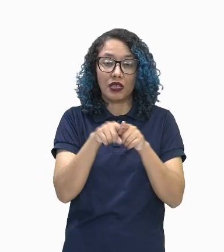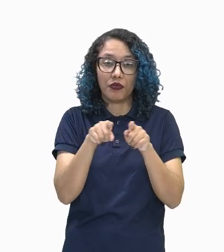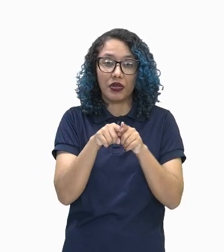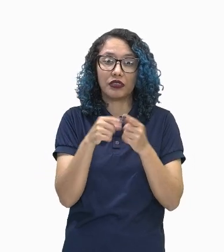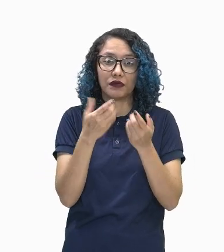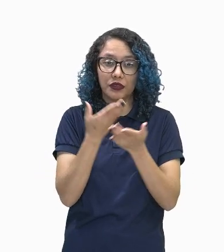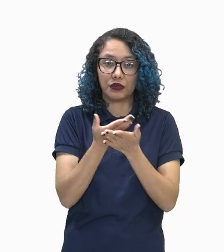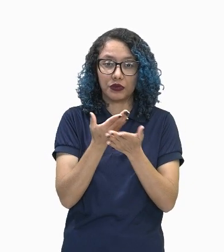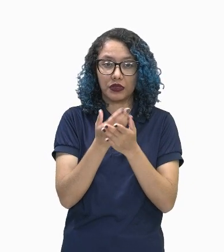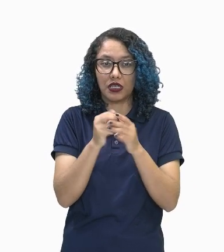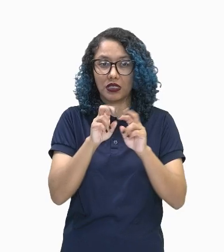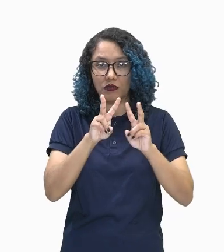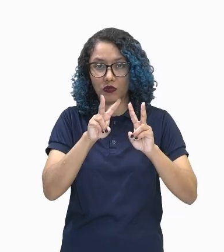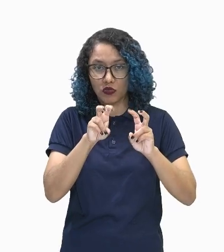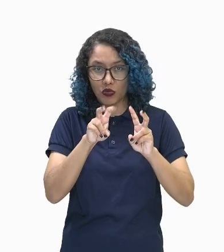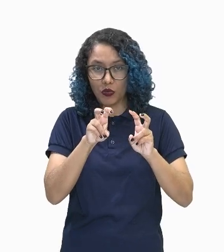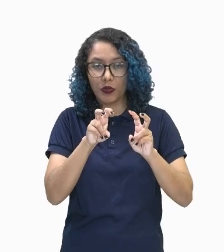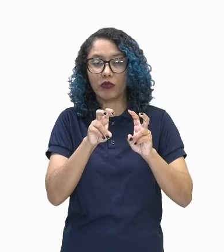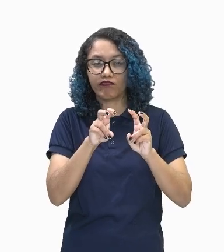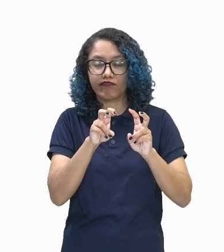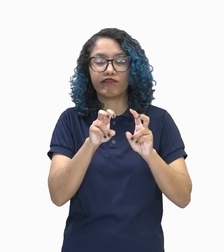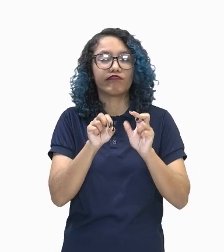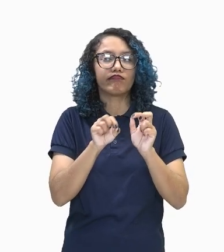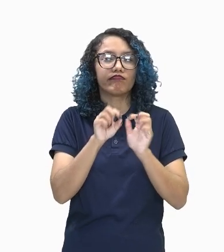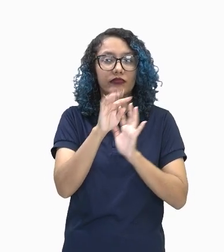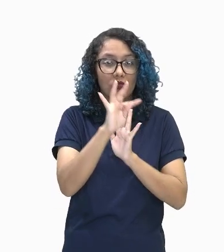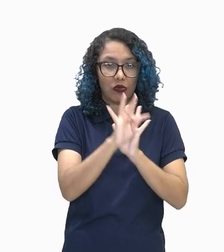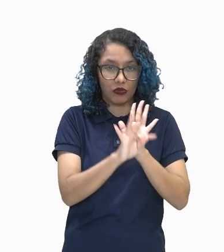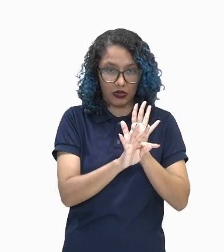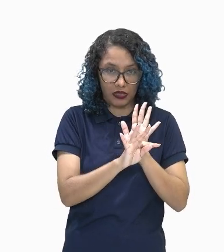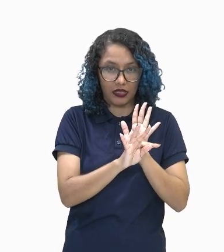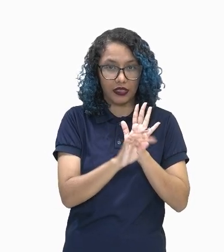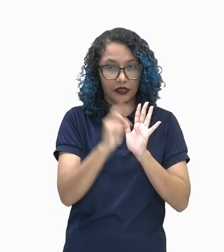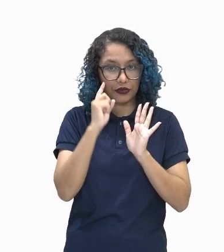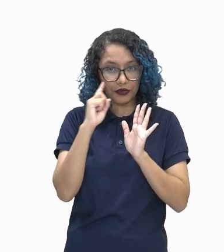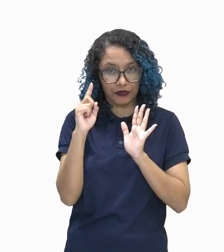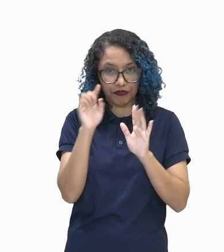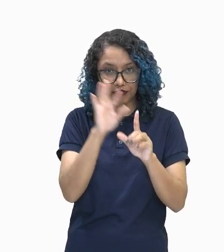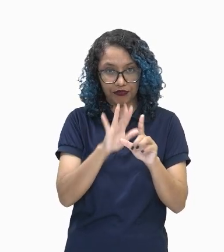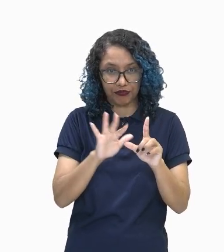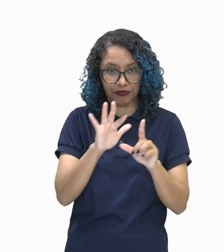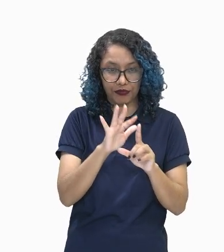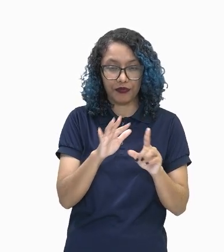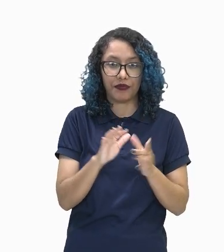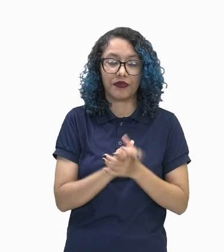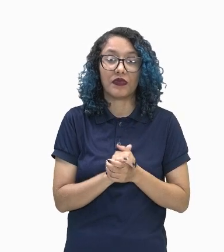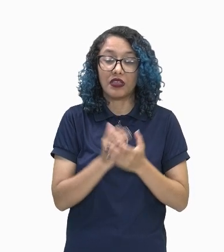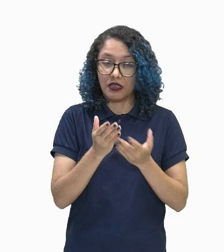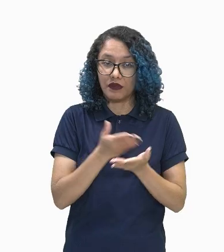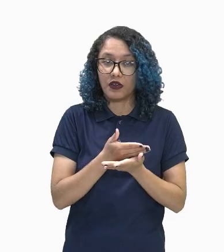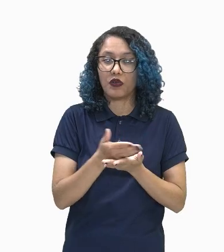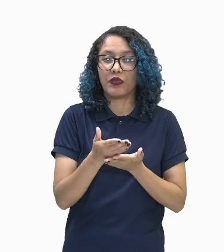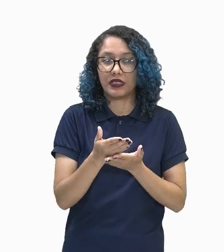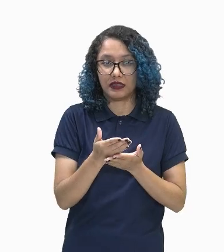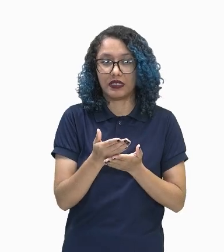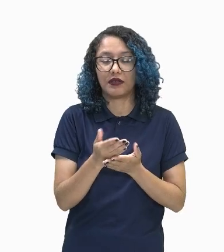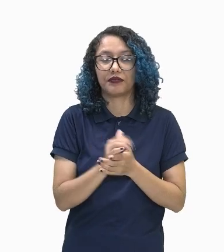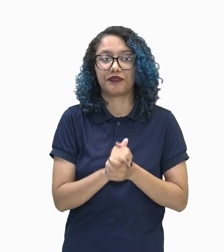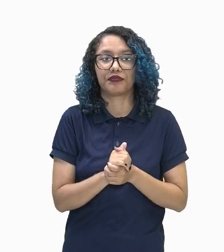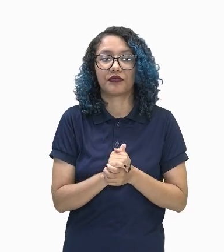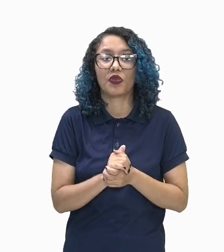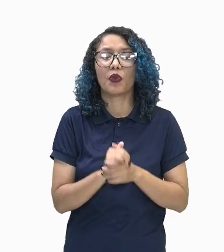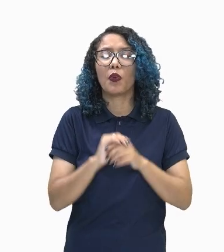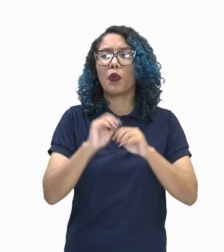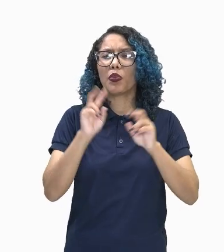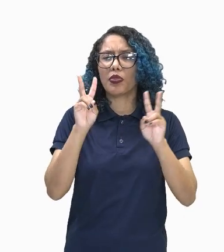pouquinho sobre o texto, né, que está aí no QR Code. Então, vamos começar com o título que